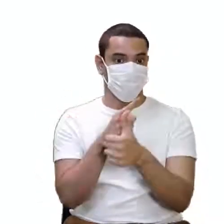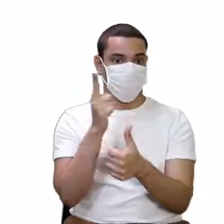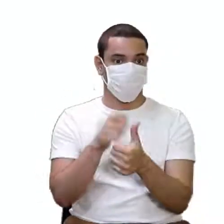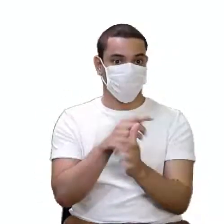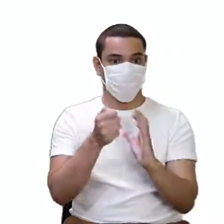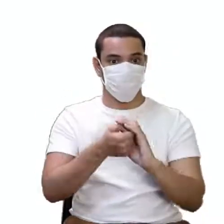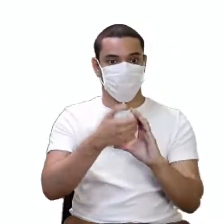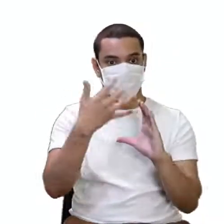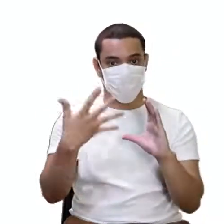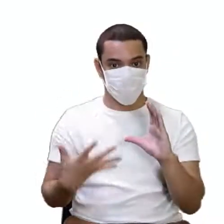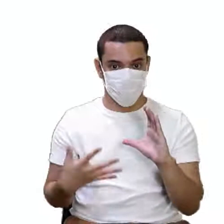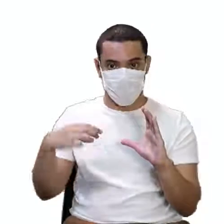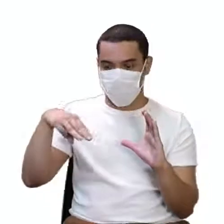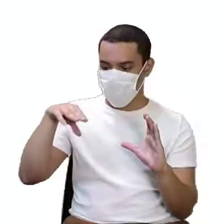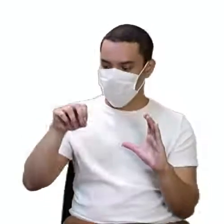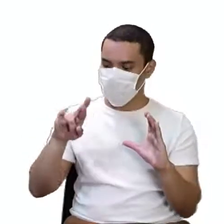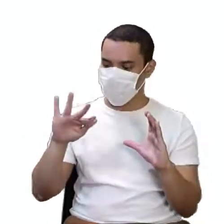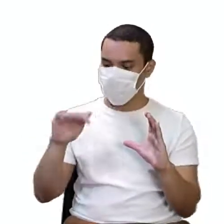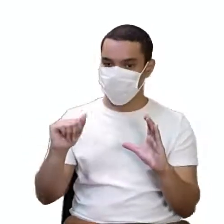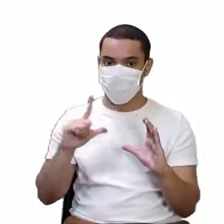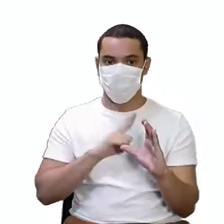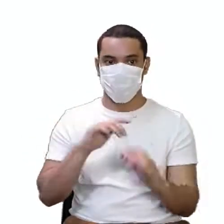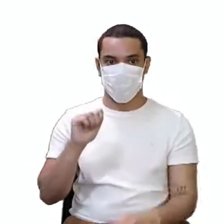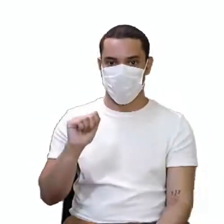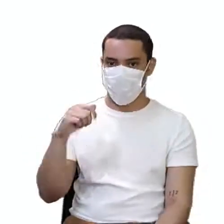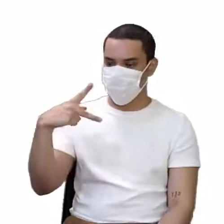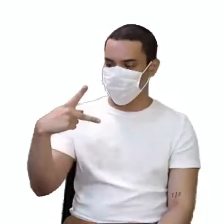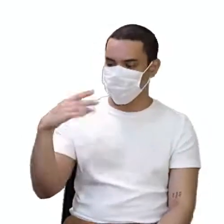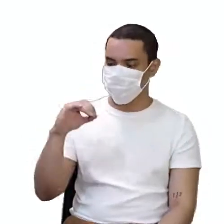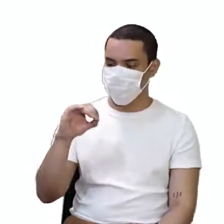como primeira morfia, a gente tem a